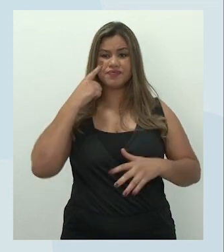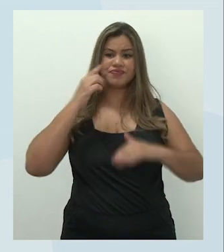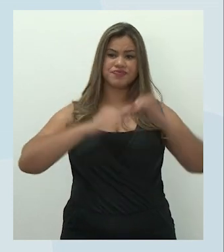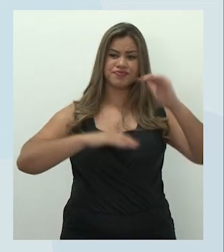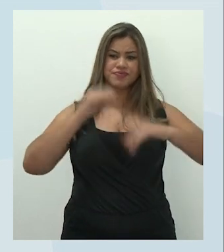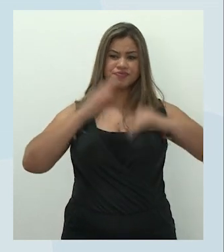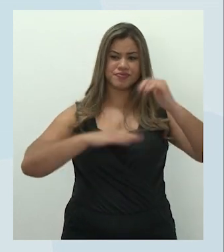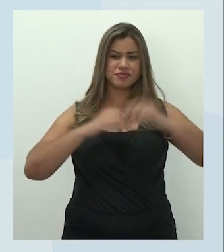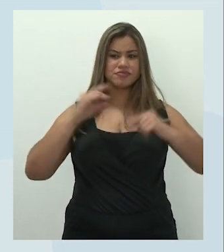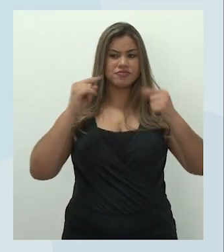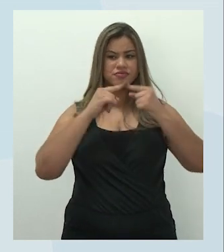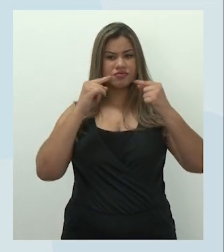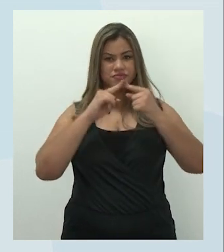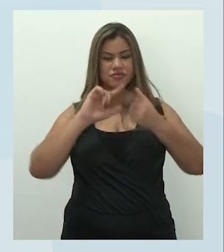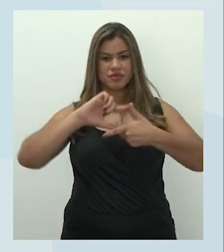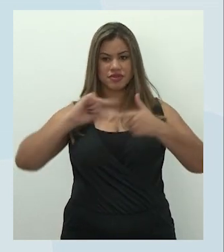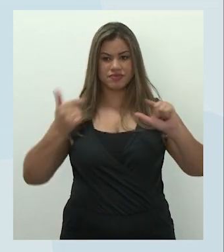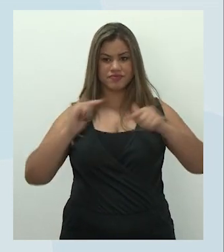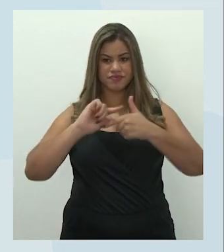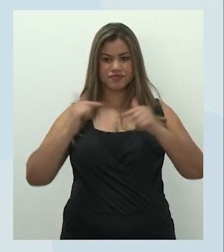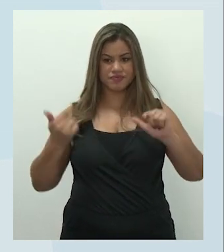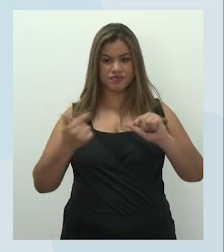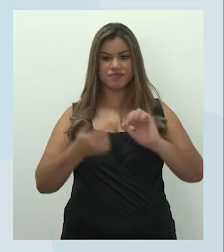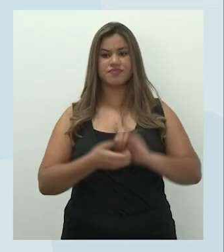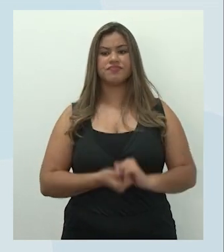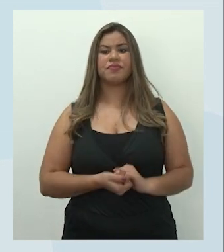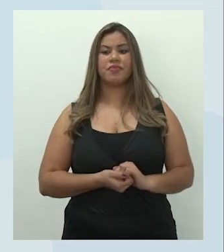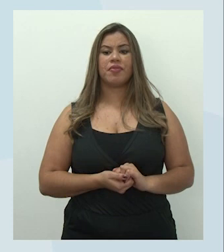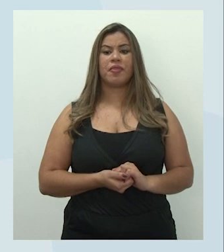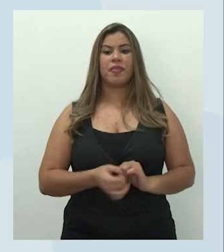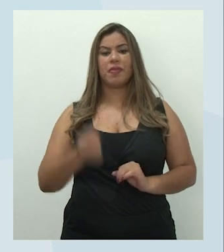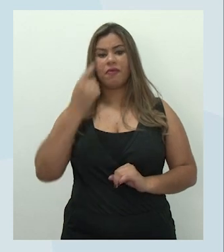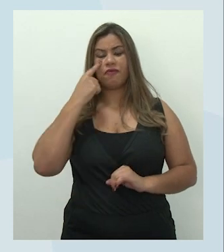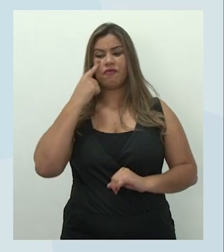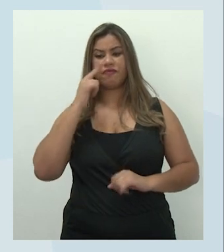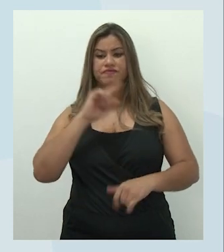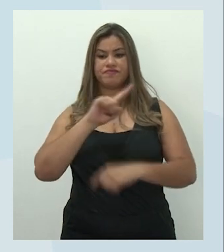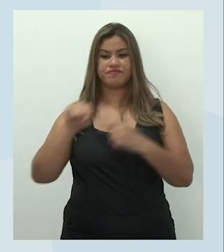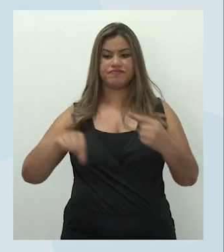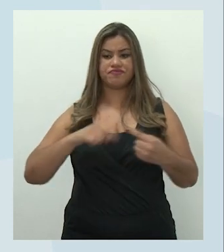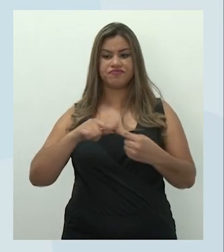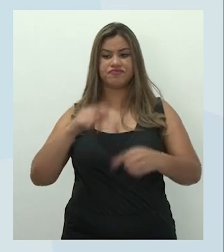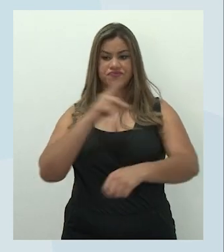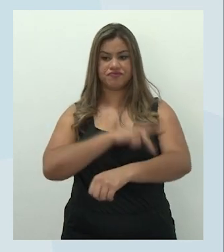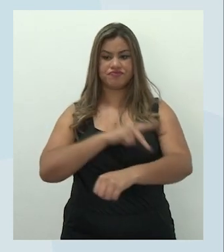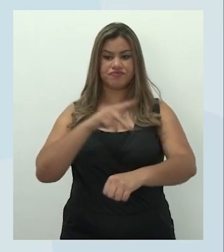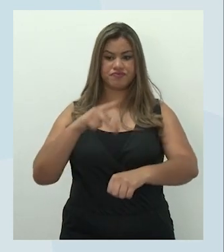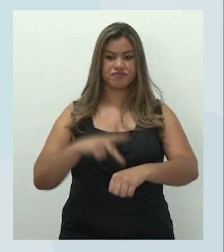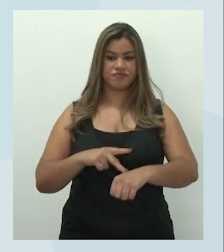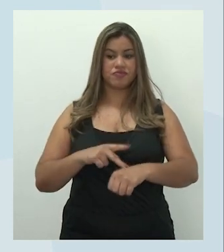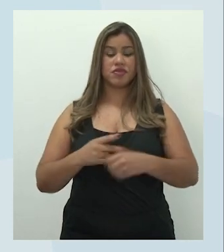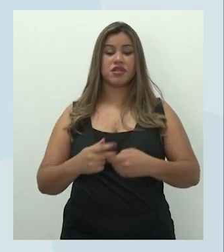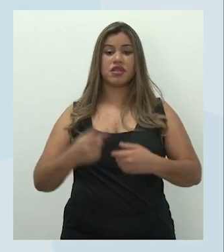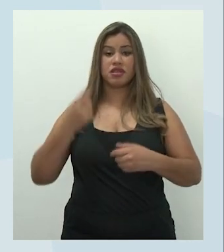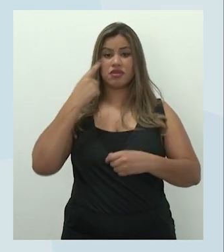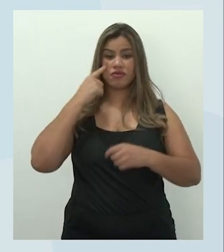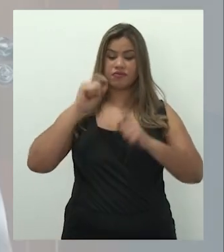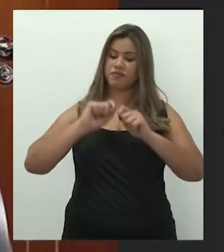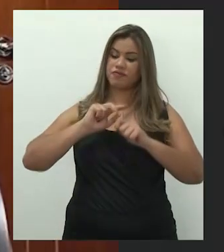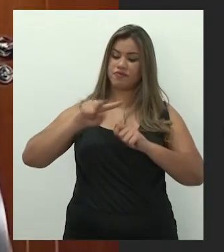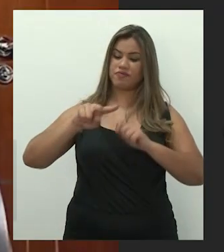mais requisitada, e ampliar o olhar sobre o pensamento algébrico com a finalidade de